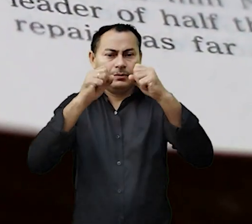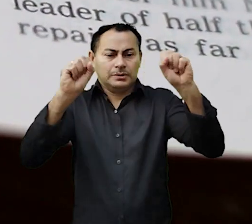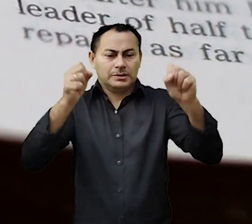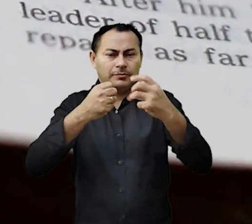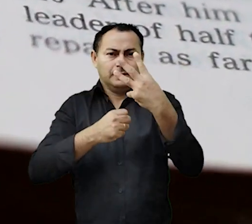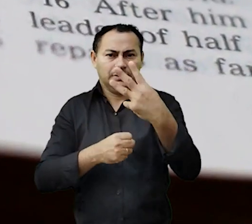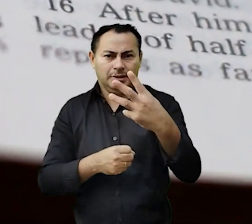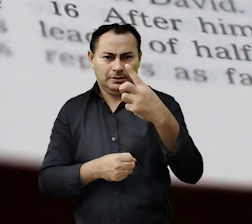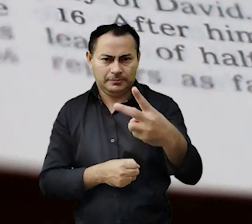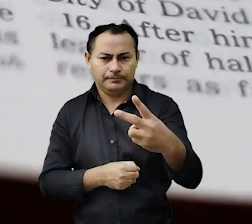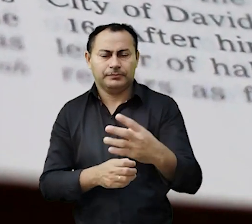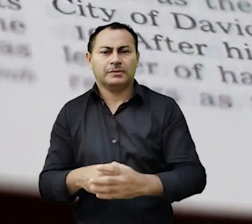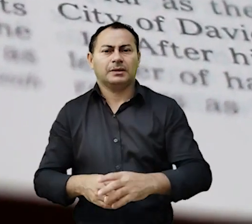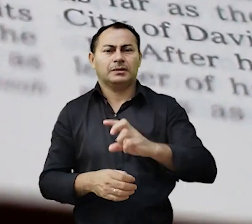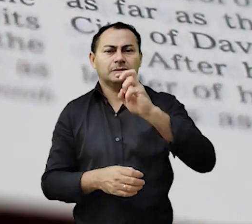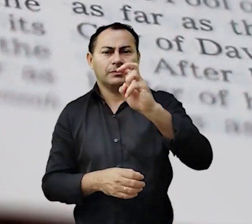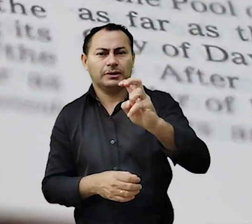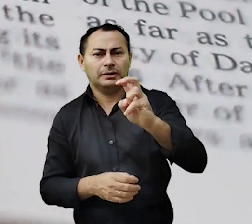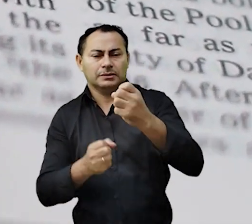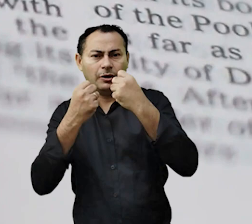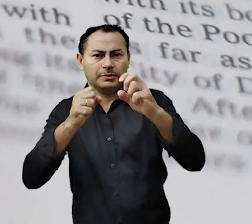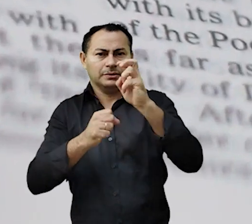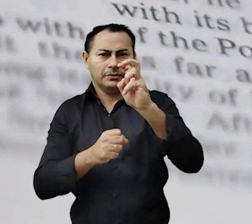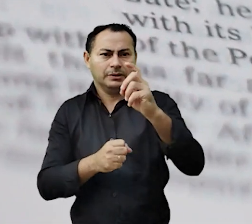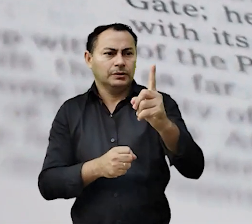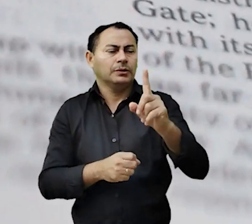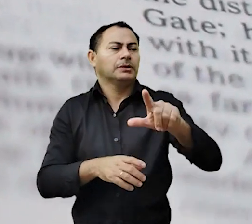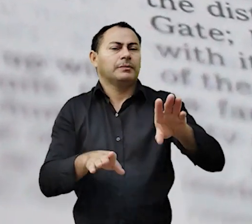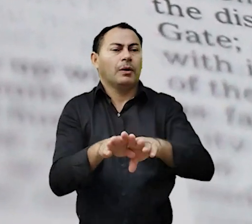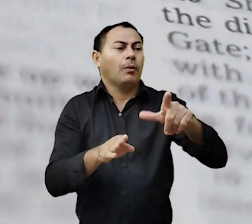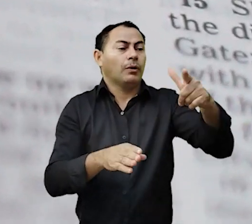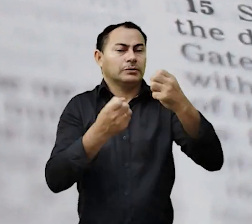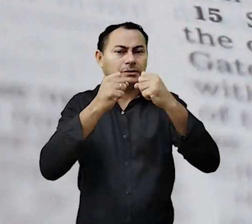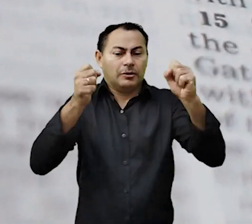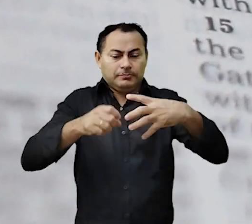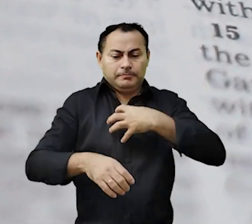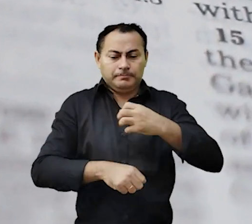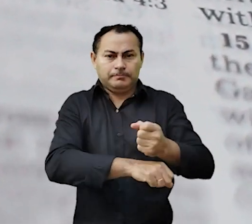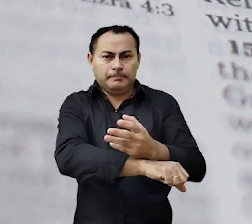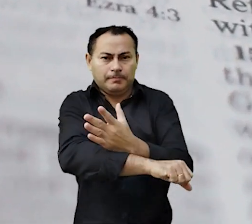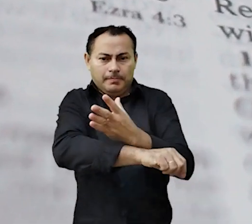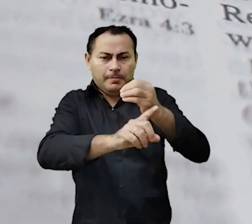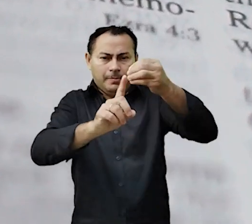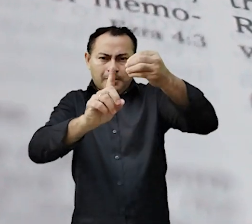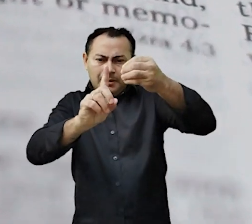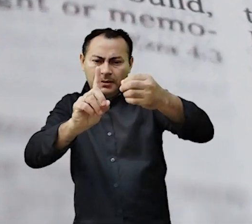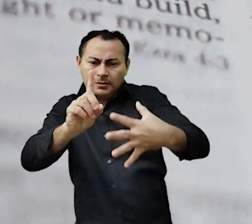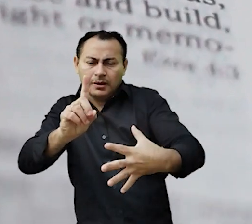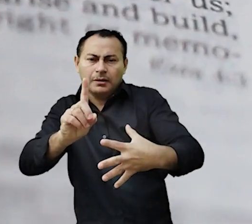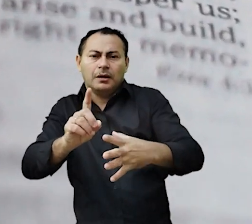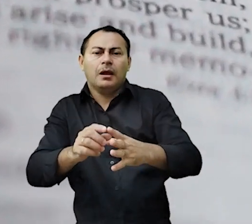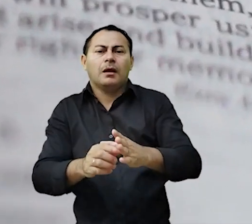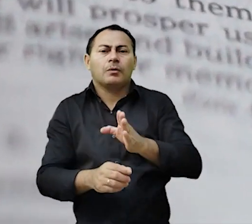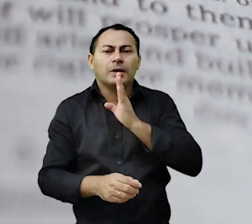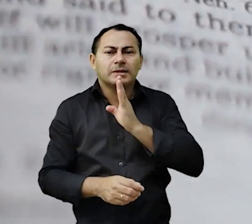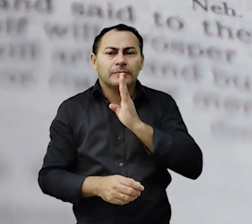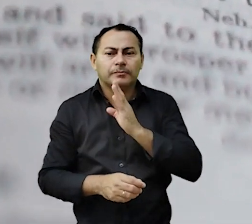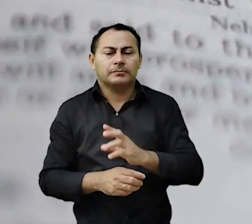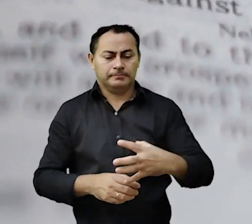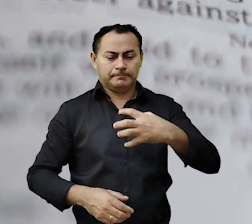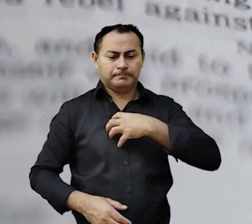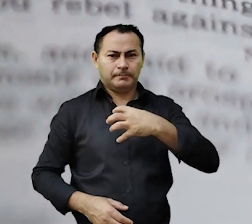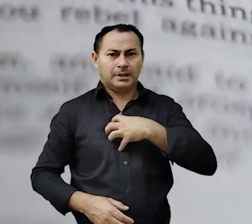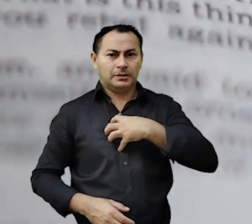Nos Salmos 32, 51 e em muitos outros, o estado emocional descrito é muito conhecido.